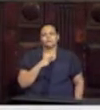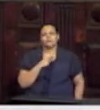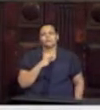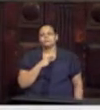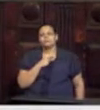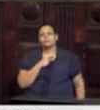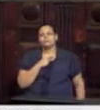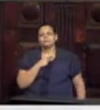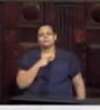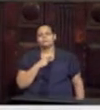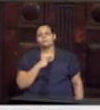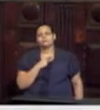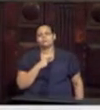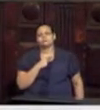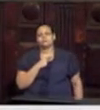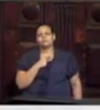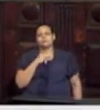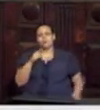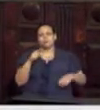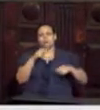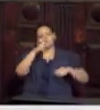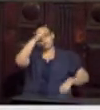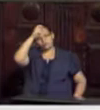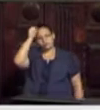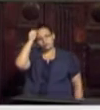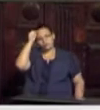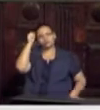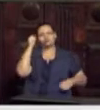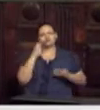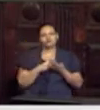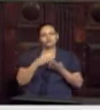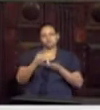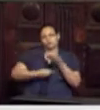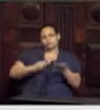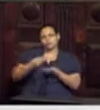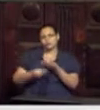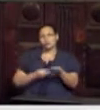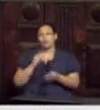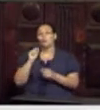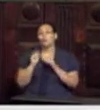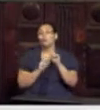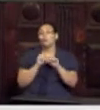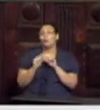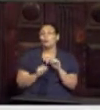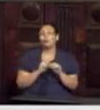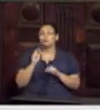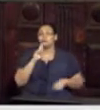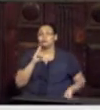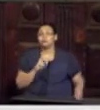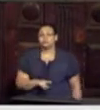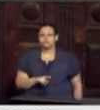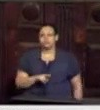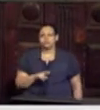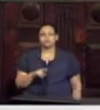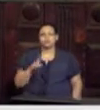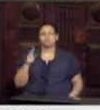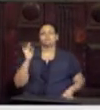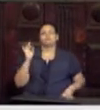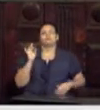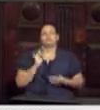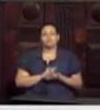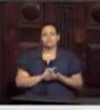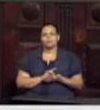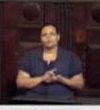interlocução com a prefeitura e com os outros órgãos. O que foi de resultado efetivo